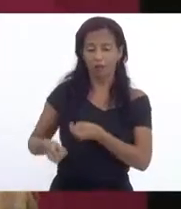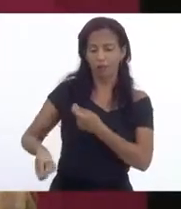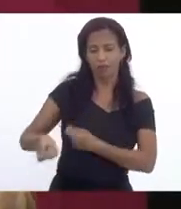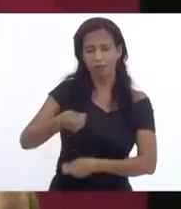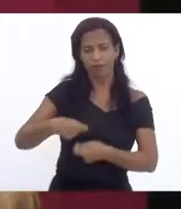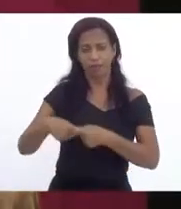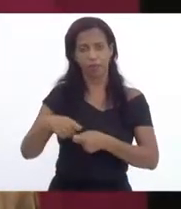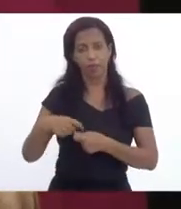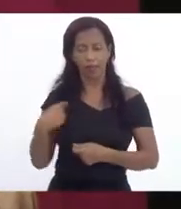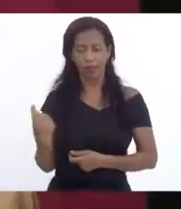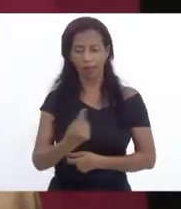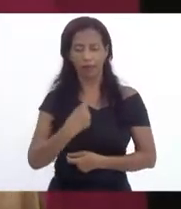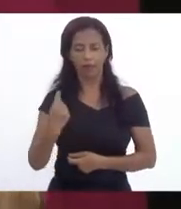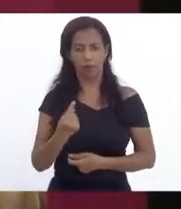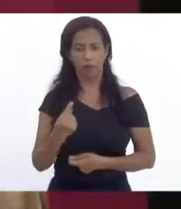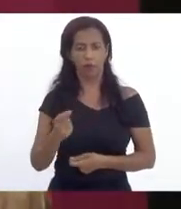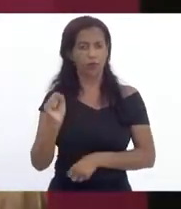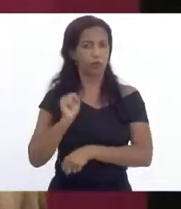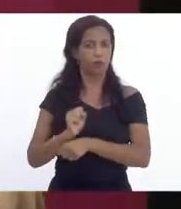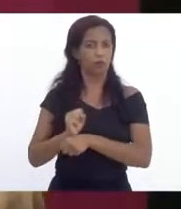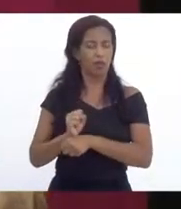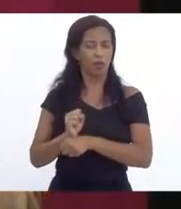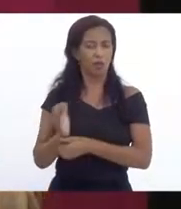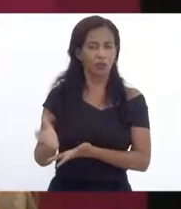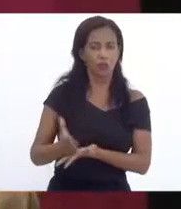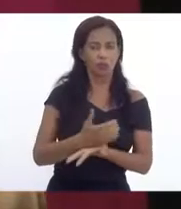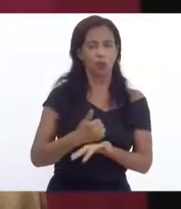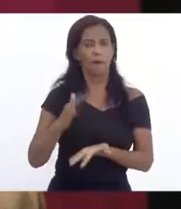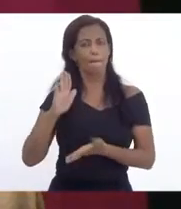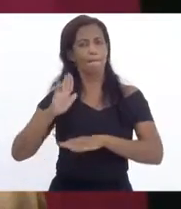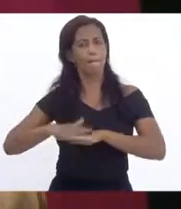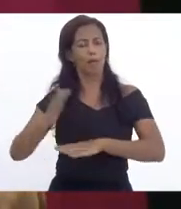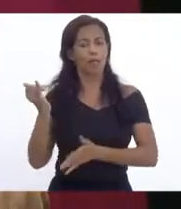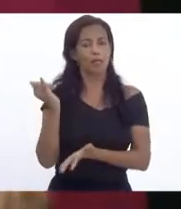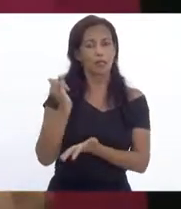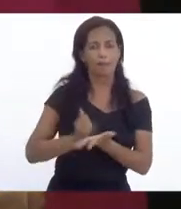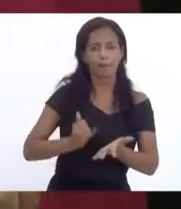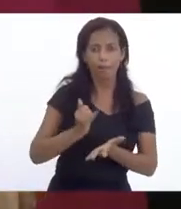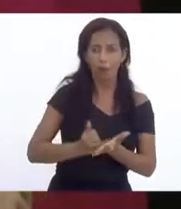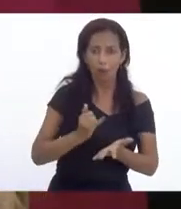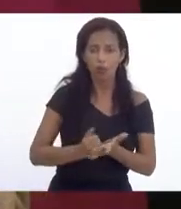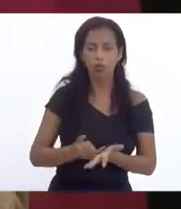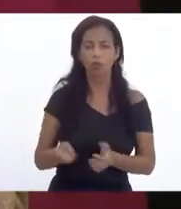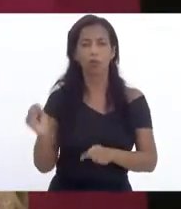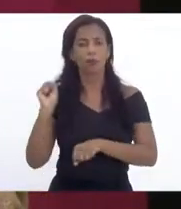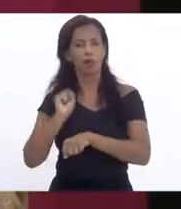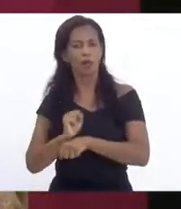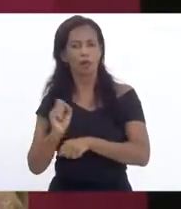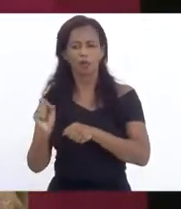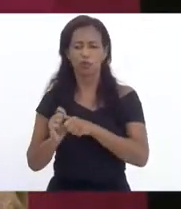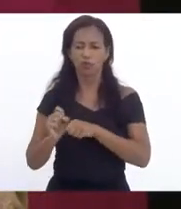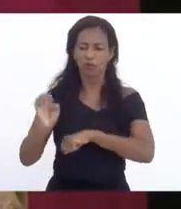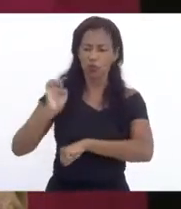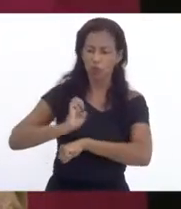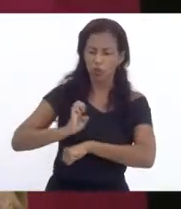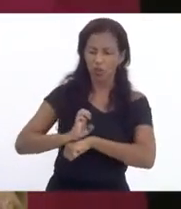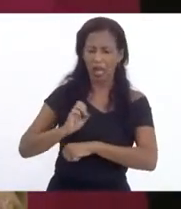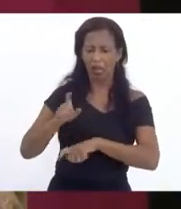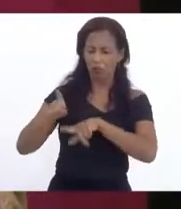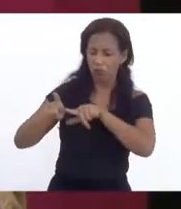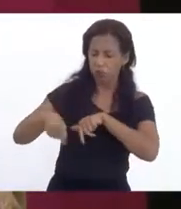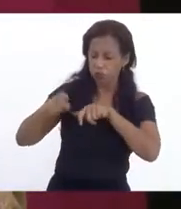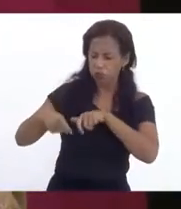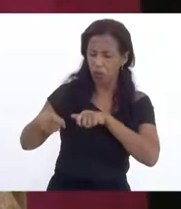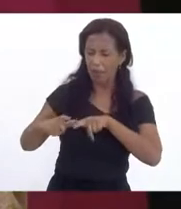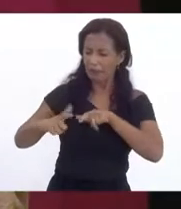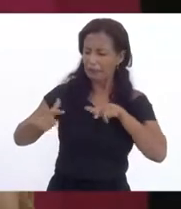nós, deixamos de recolher mais impostos entre nós, deixamos de fazer o nosso Estado, o nosso interior,